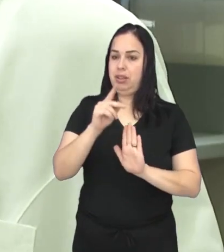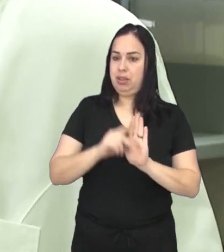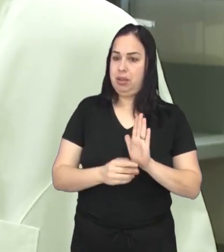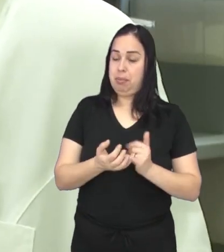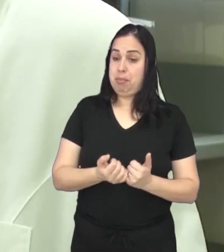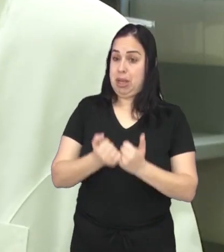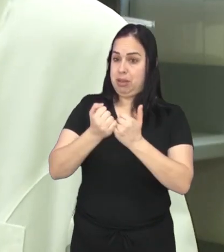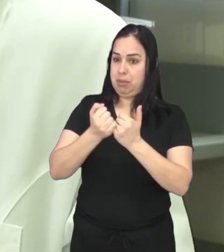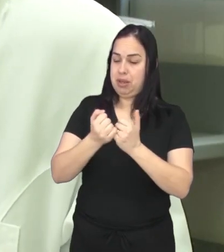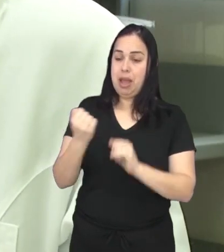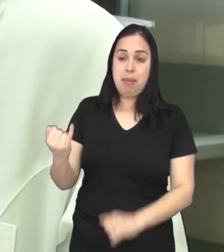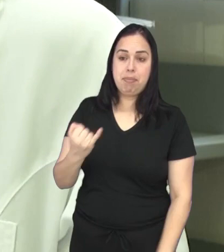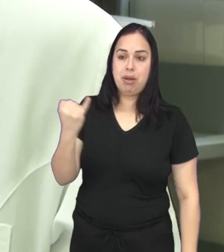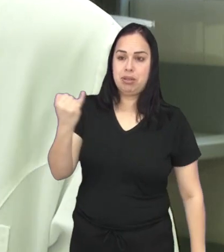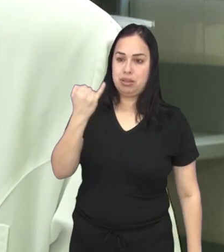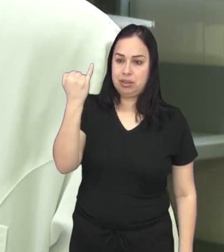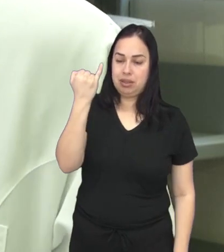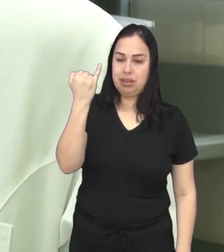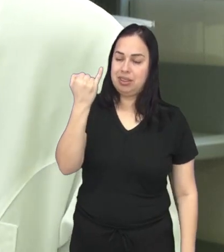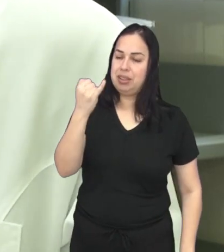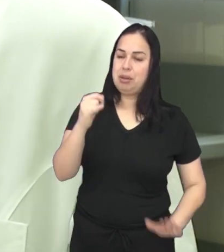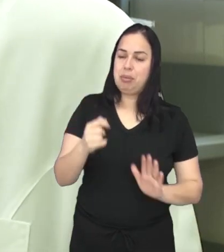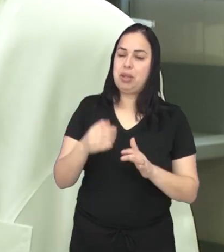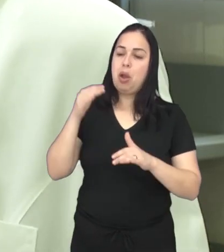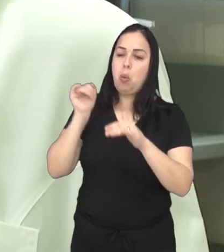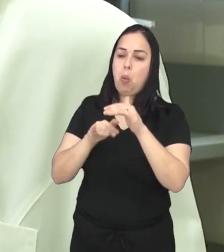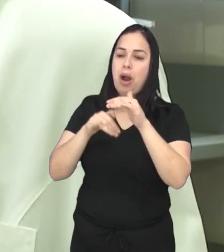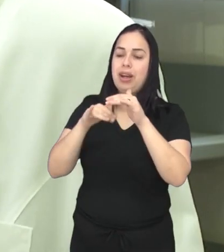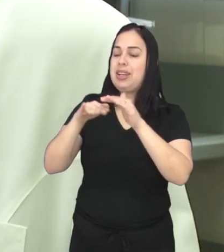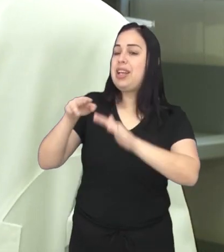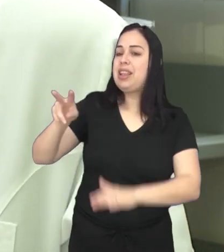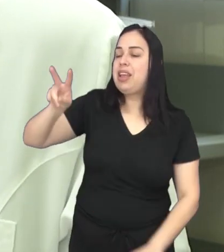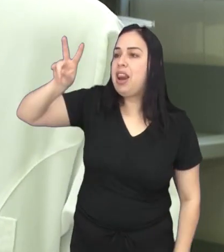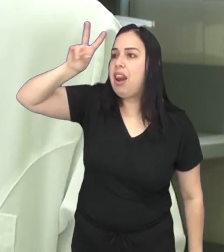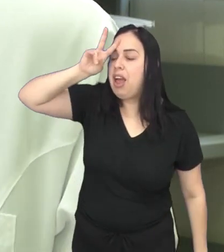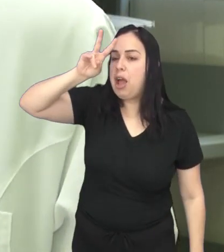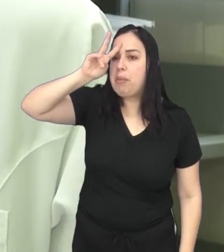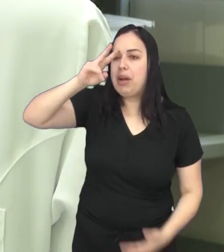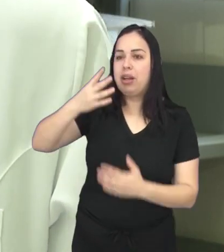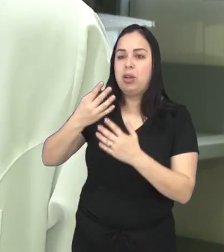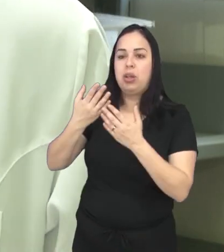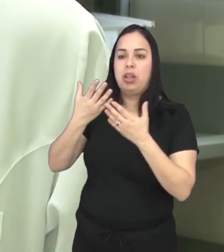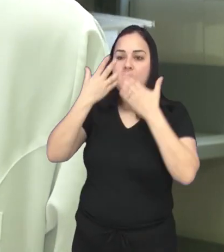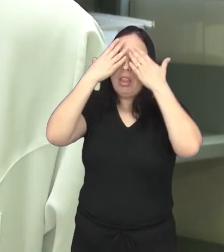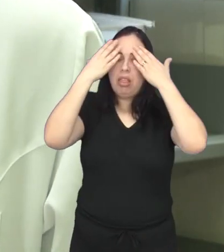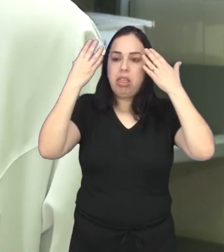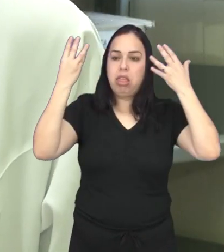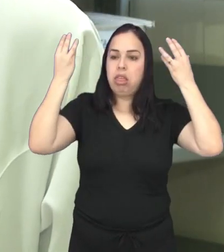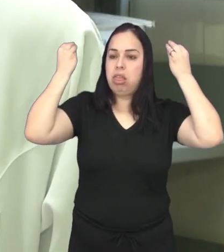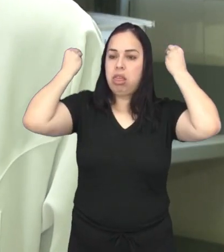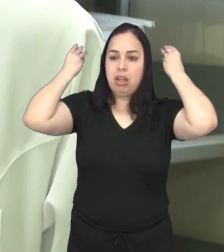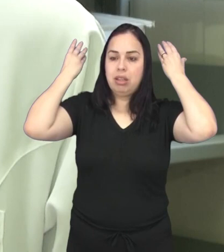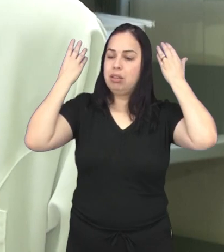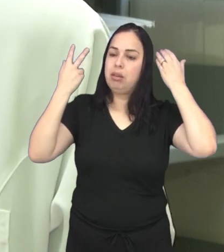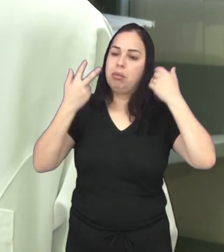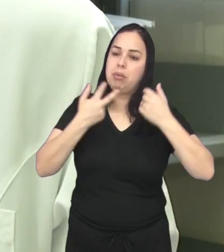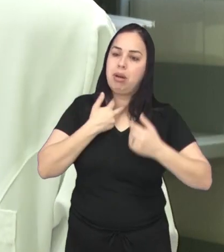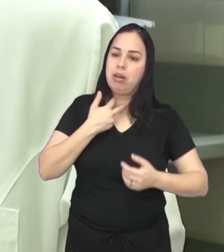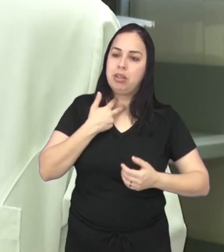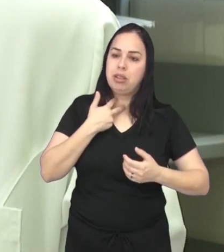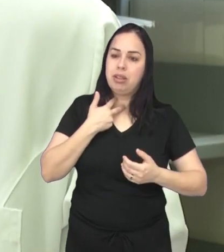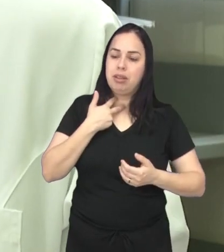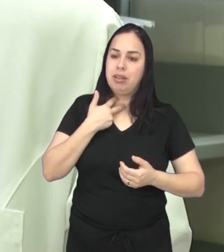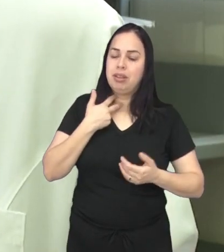parte do patrimônio, ela é muito importante por conta da nossa memória. A gente não pode esquecer o que já passou pela gente, né? Para não deixar com